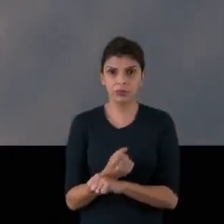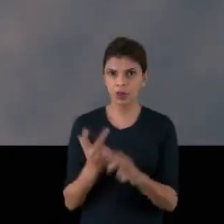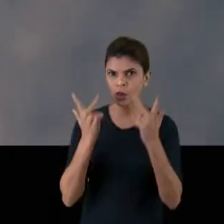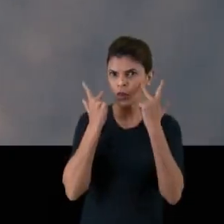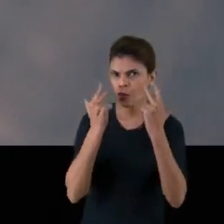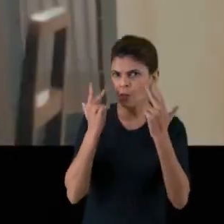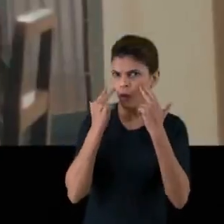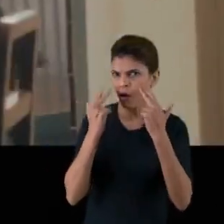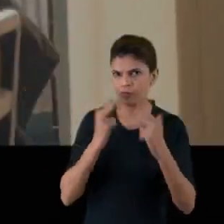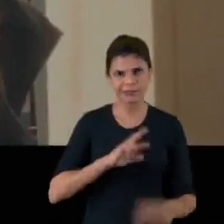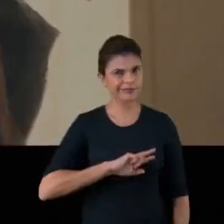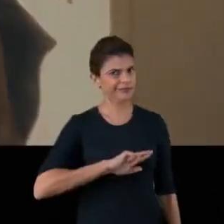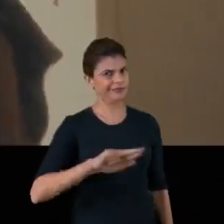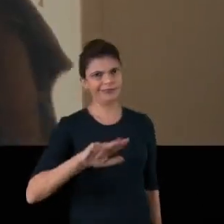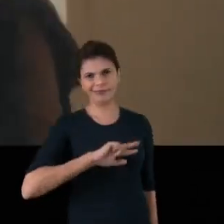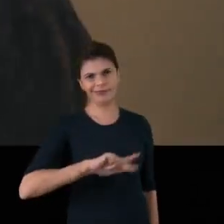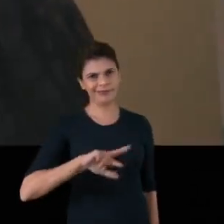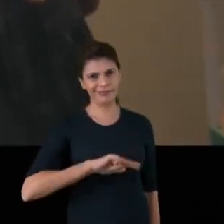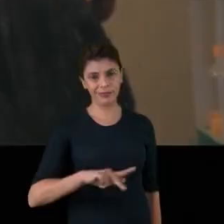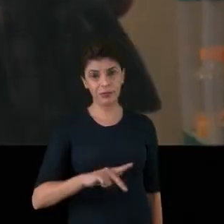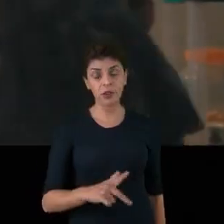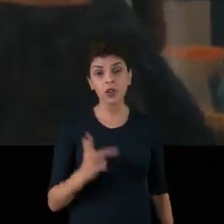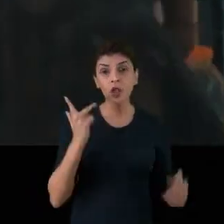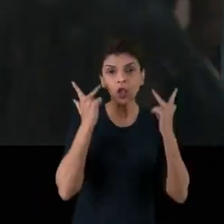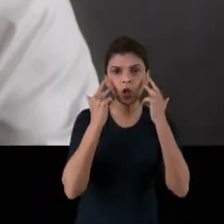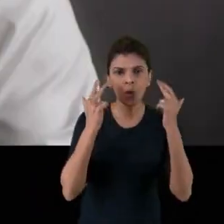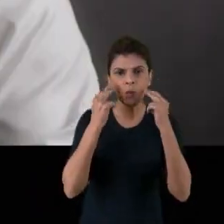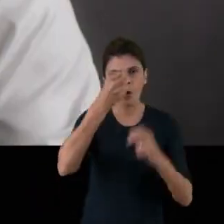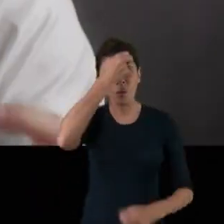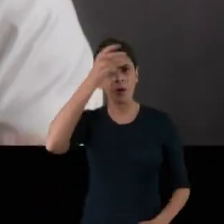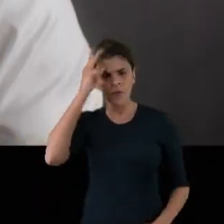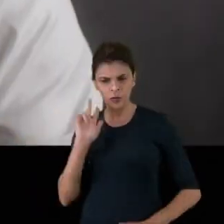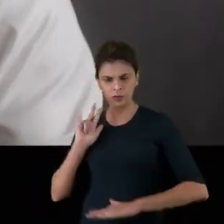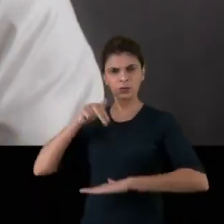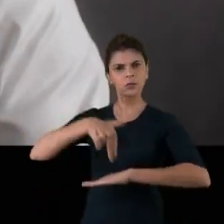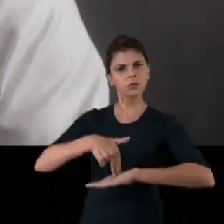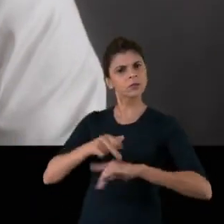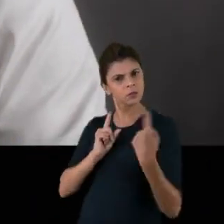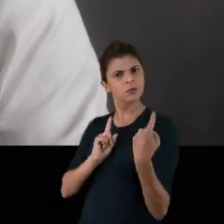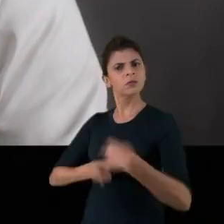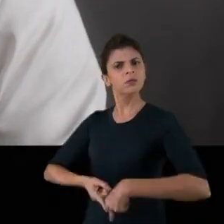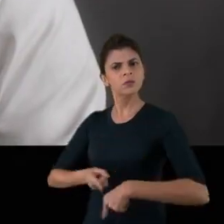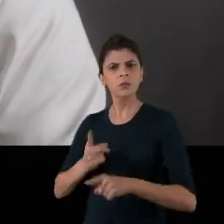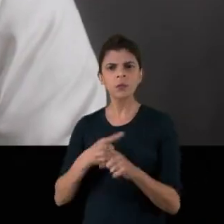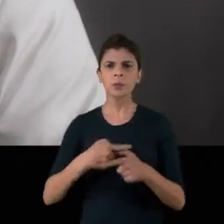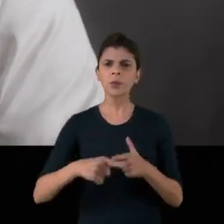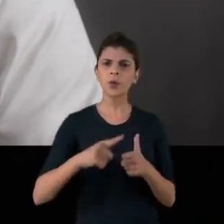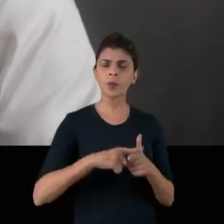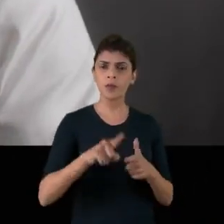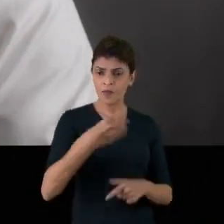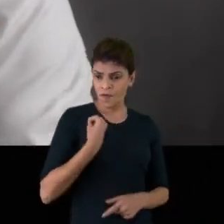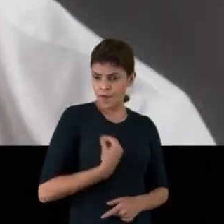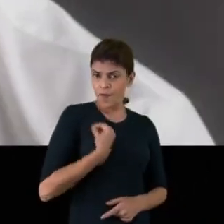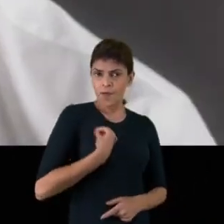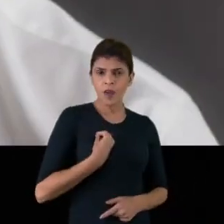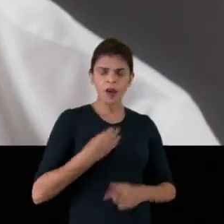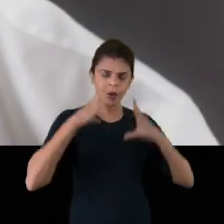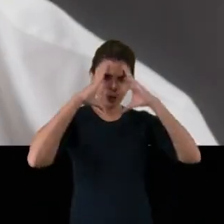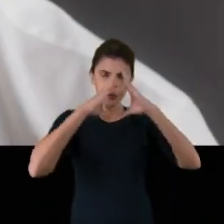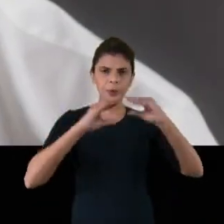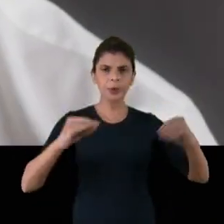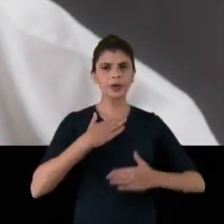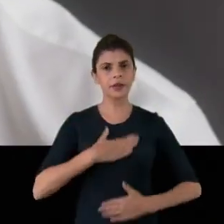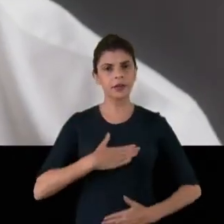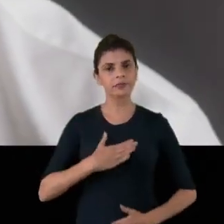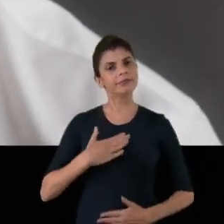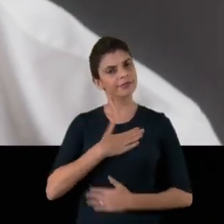é normal. Não é normal, não. Normal é ter um prefeito que enfrenta os problemas. Normal